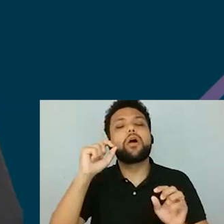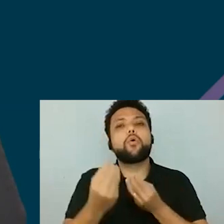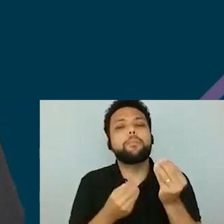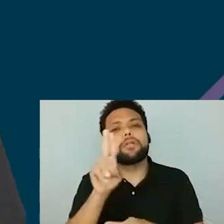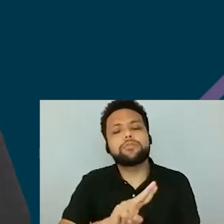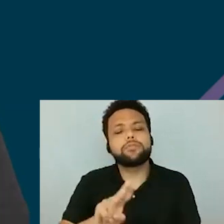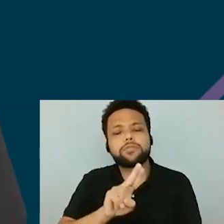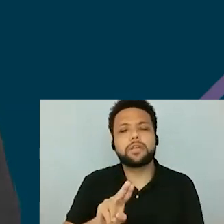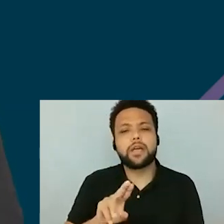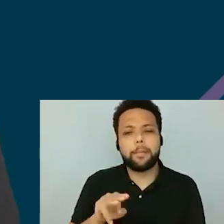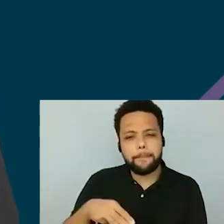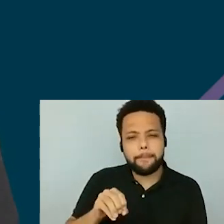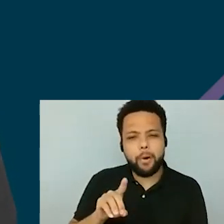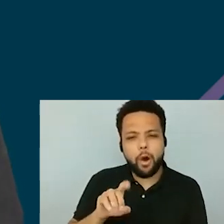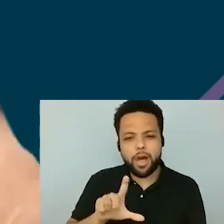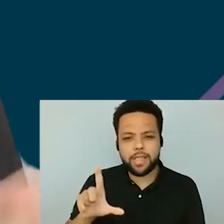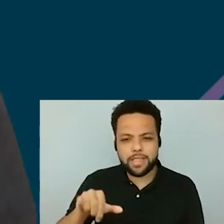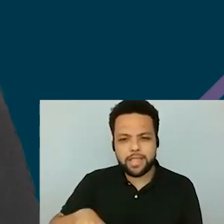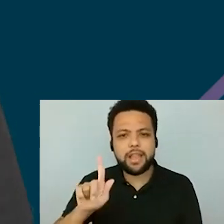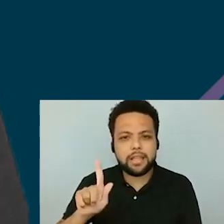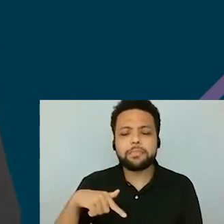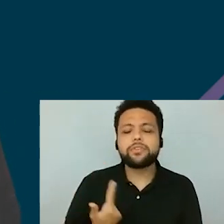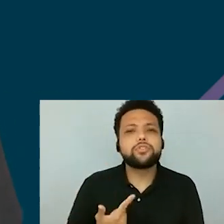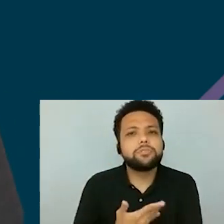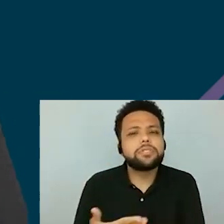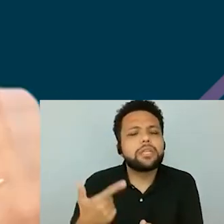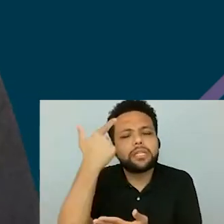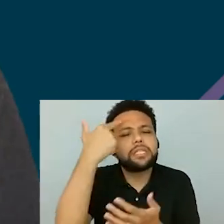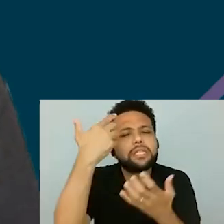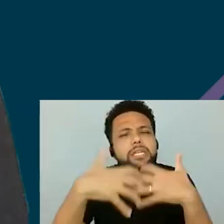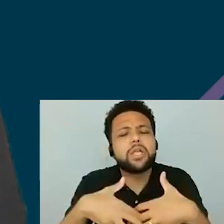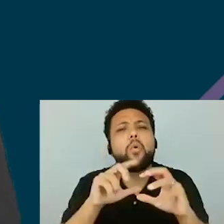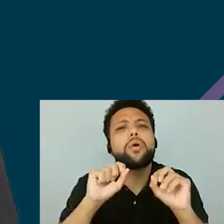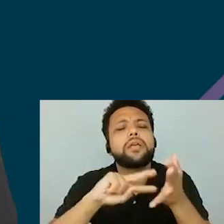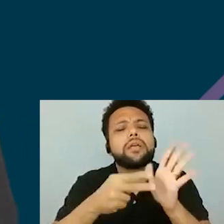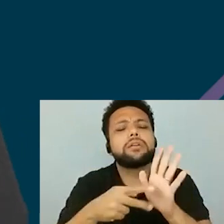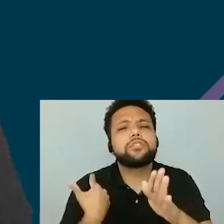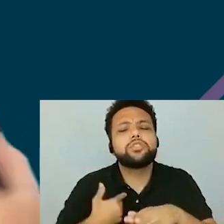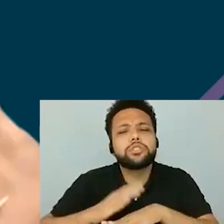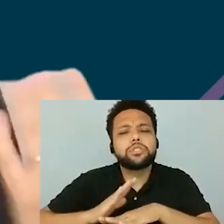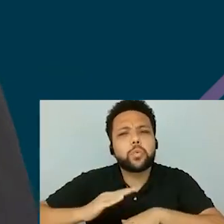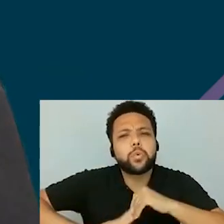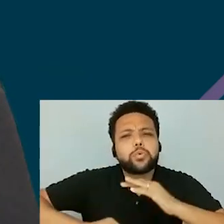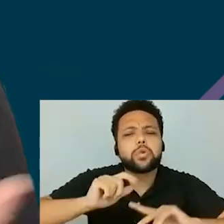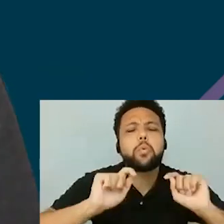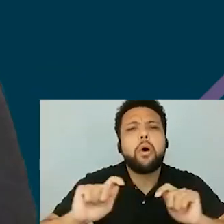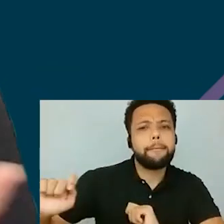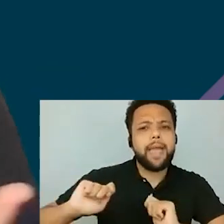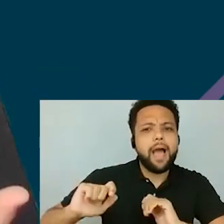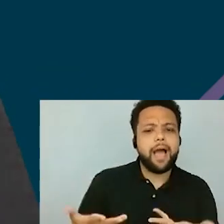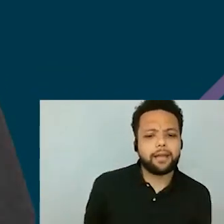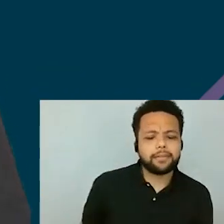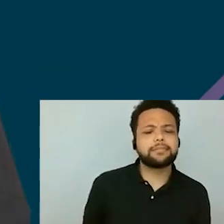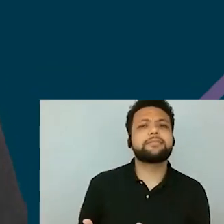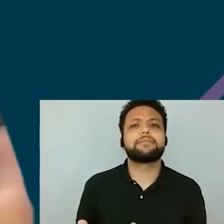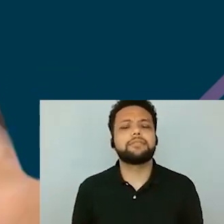modeling, como a Isa explicou, para a gente entender, né, o que a gente está construindo, quais são as nossas ameaças, né, e como que a gente consegue se